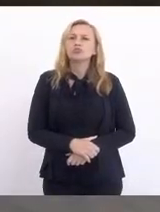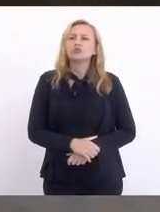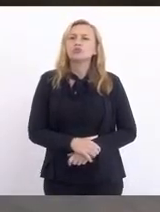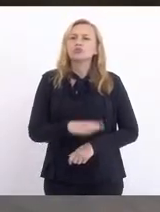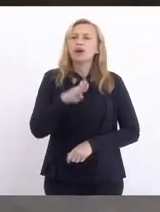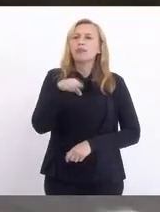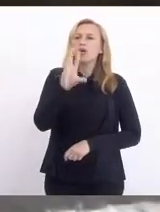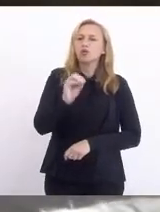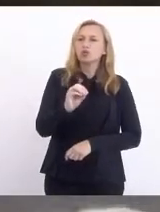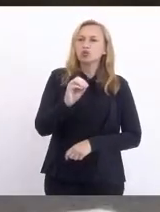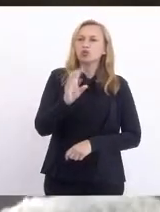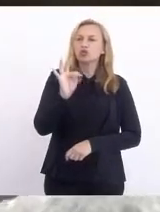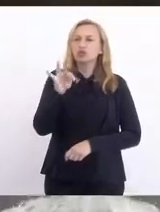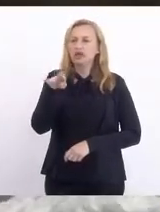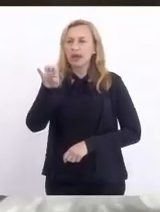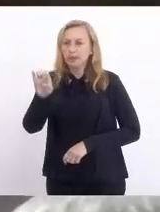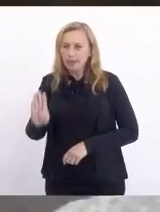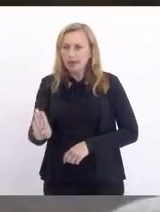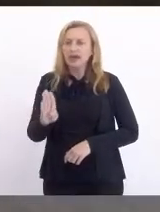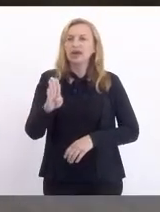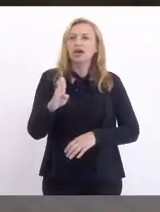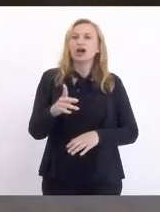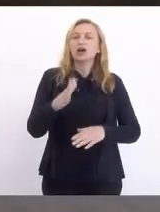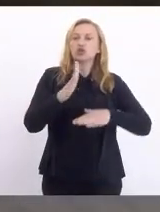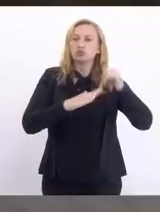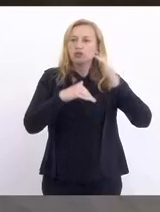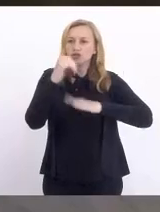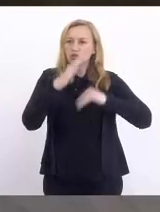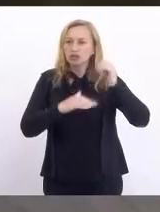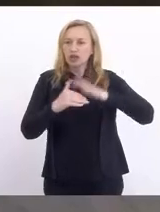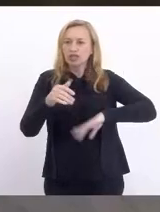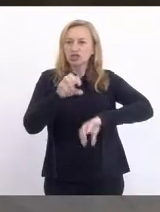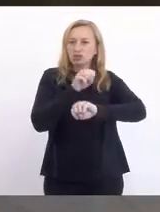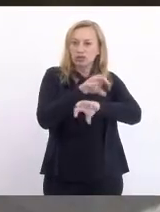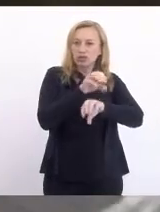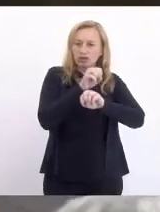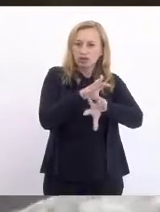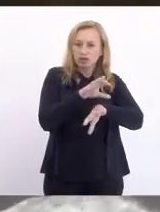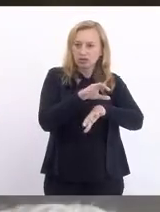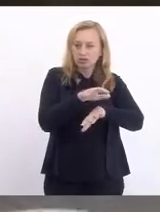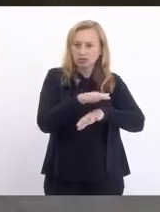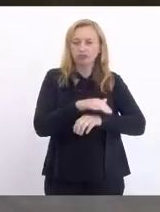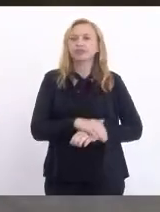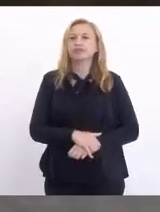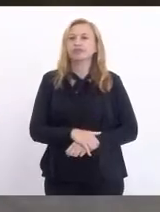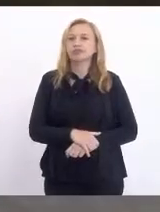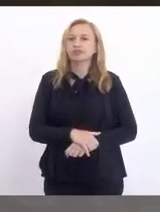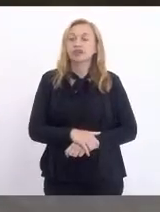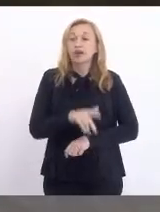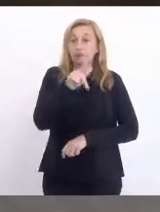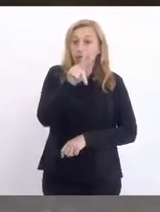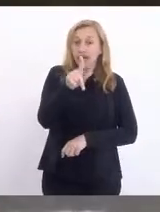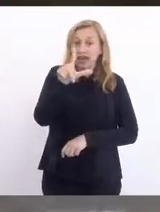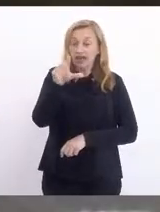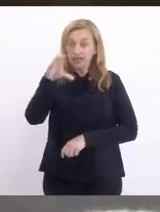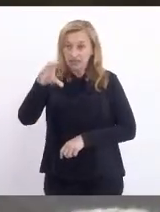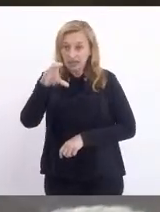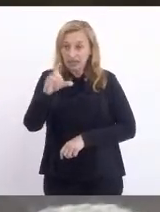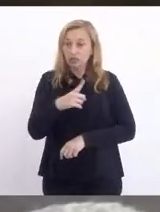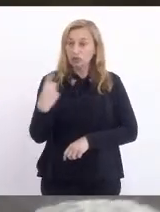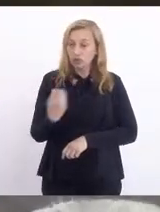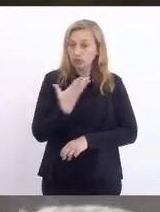abono fundeb aos profissionais da educação da rede estadual de ensino espere ser de autoria